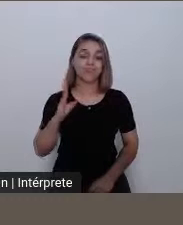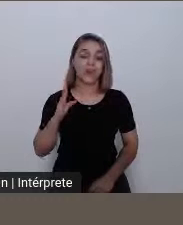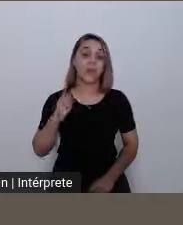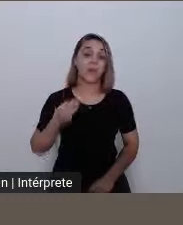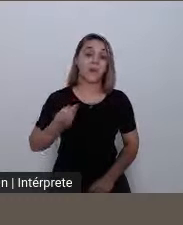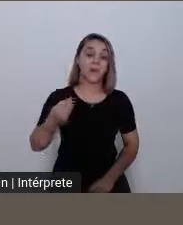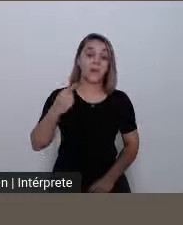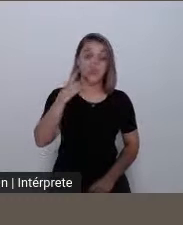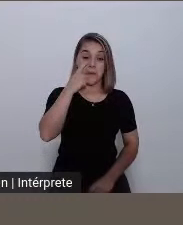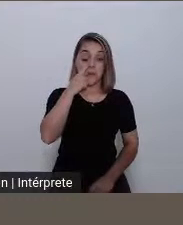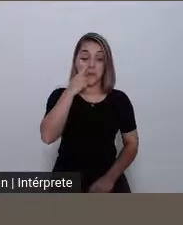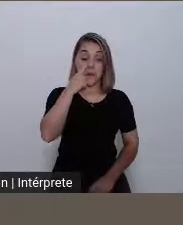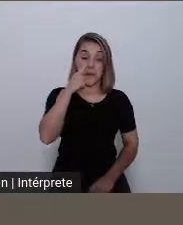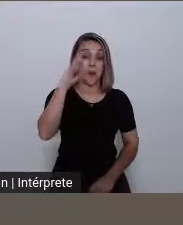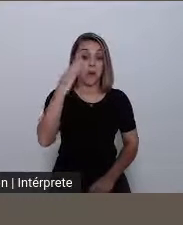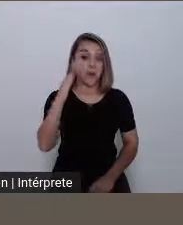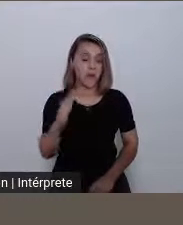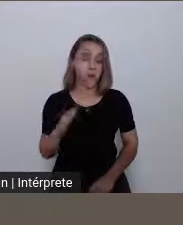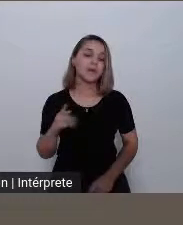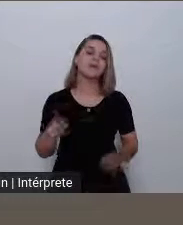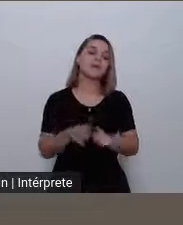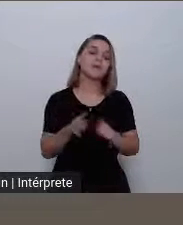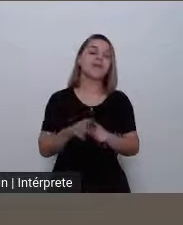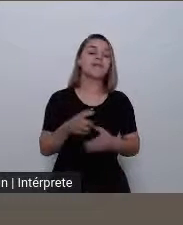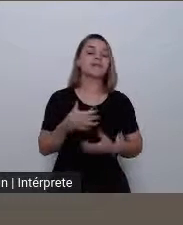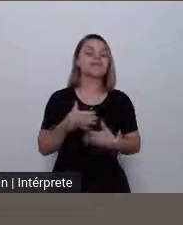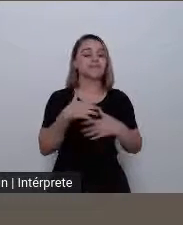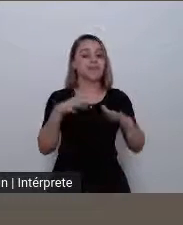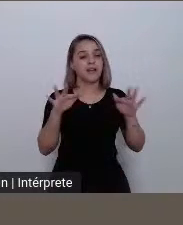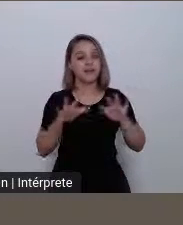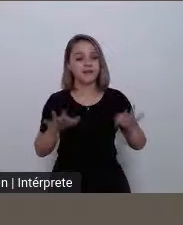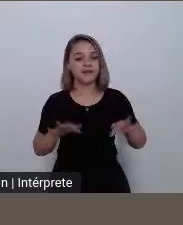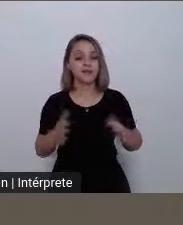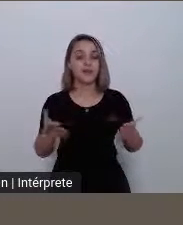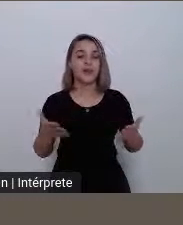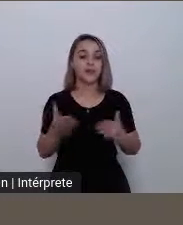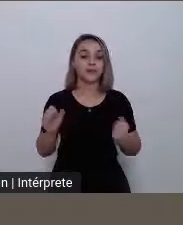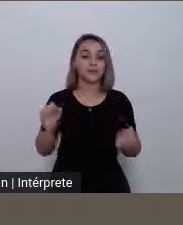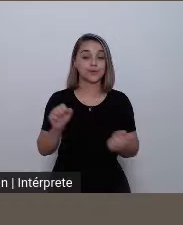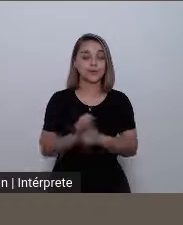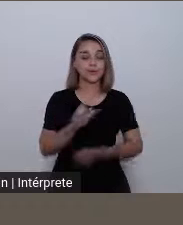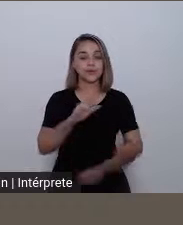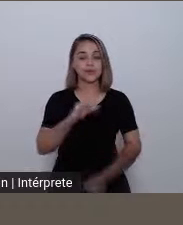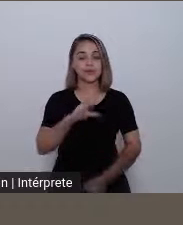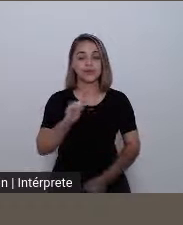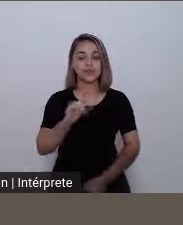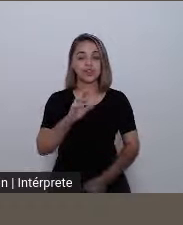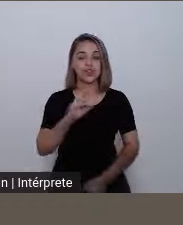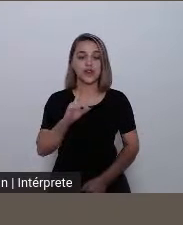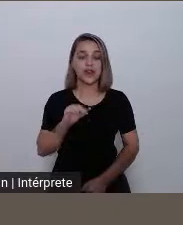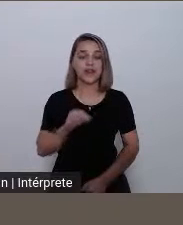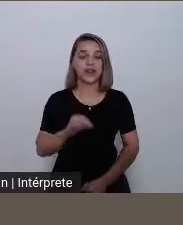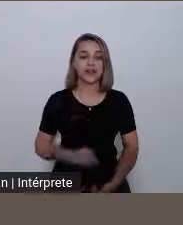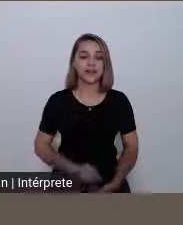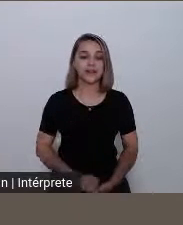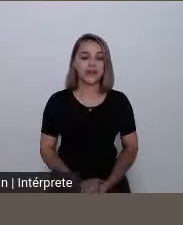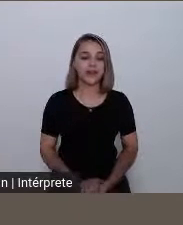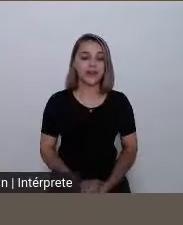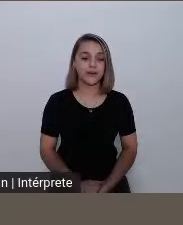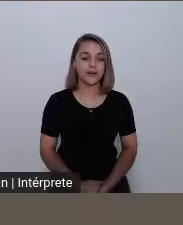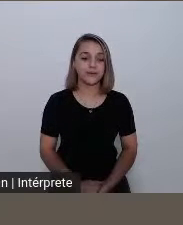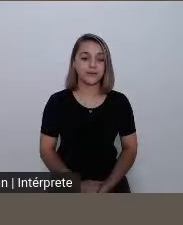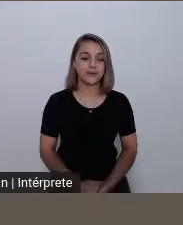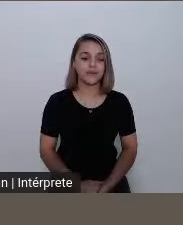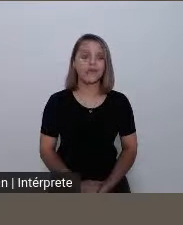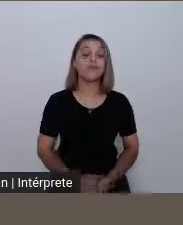tela, junto com o Ricardo Mendes, aqui apresentando um pouco da minha pesquisa sobre o Oswald de Andrade.